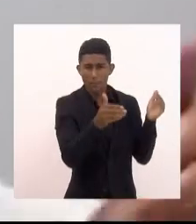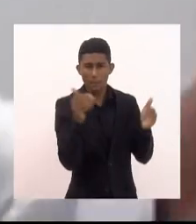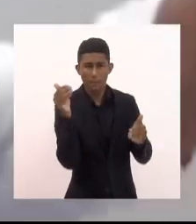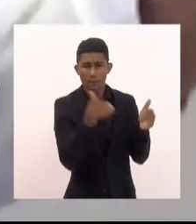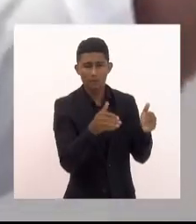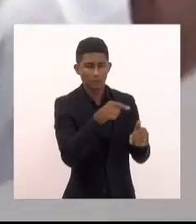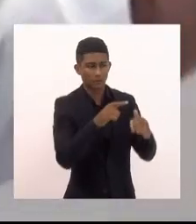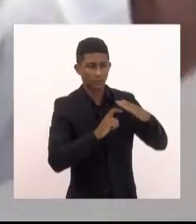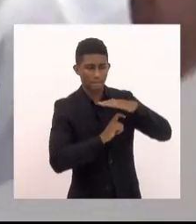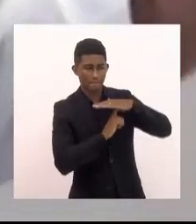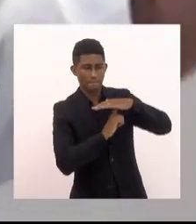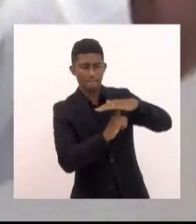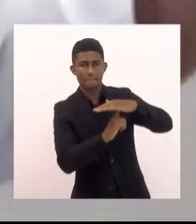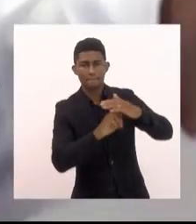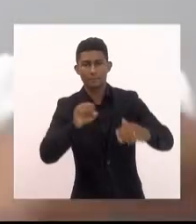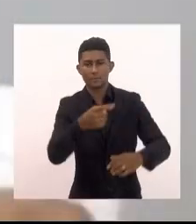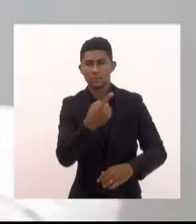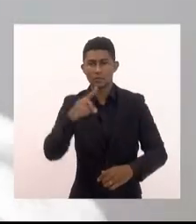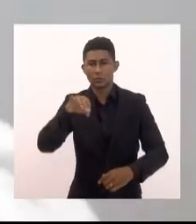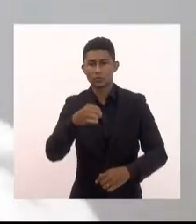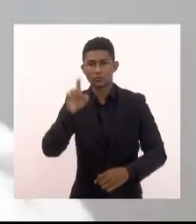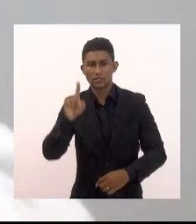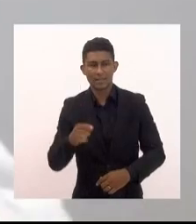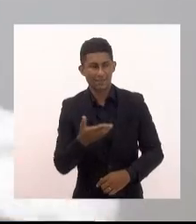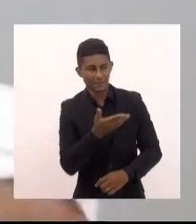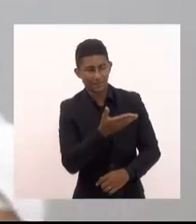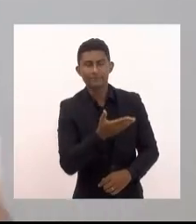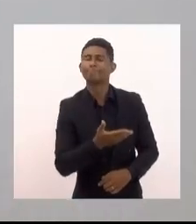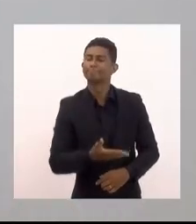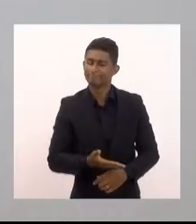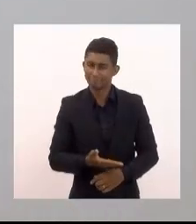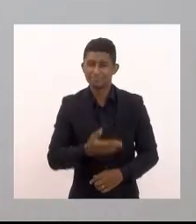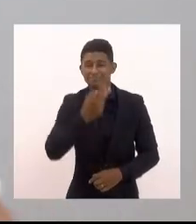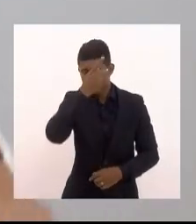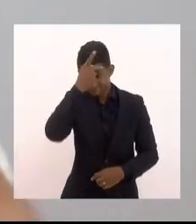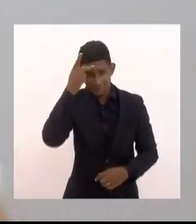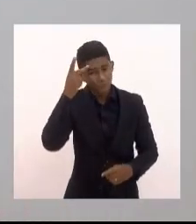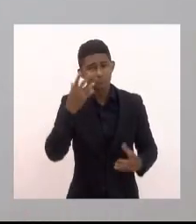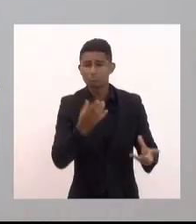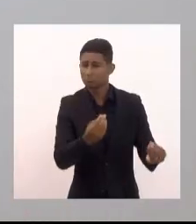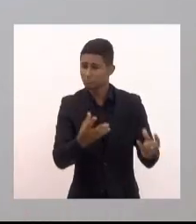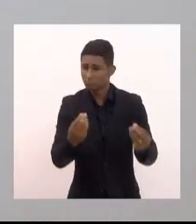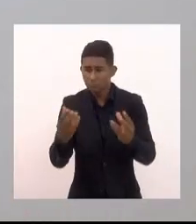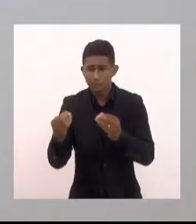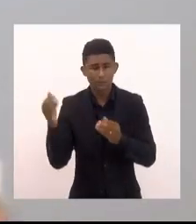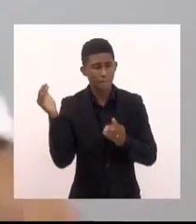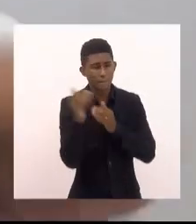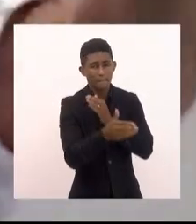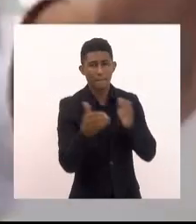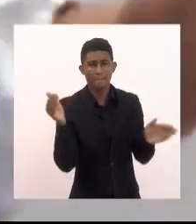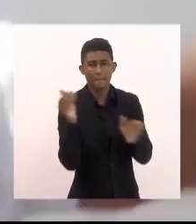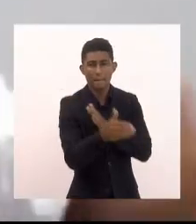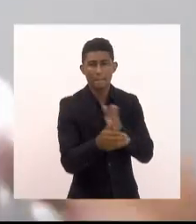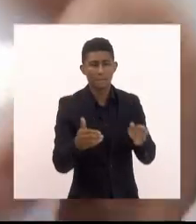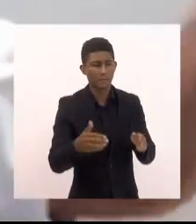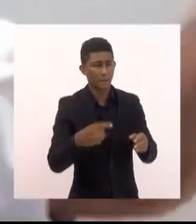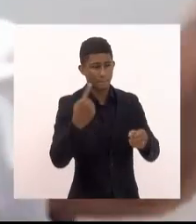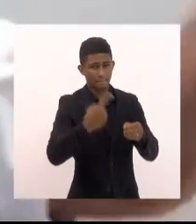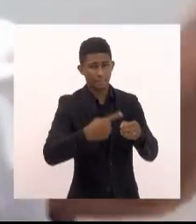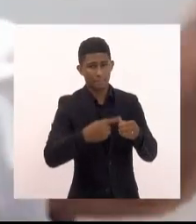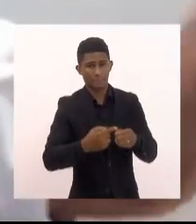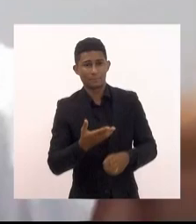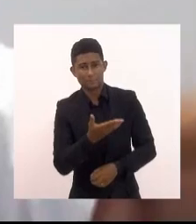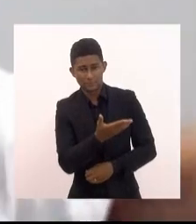São José das Artes, Mercadinho São José, é uma centralidade. Centralidade daquele bairro e em